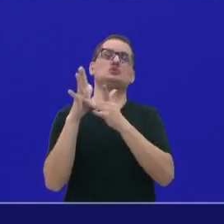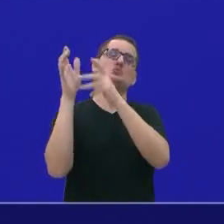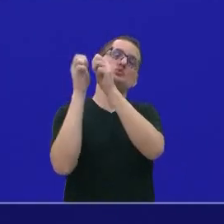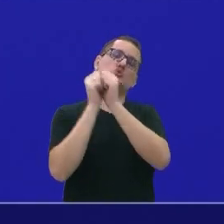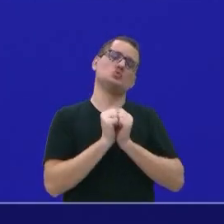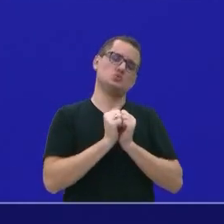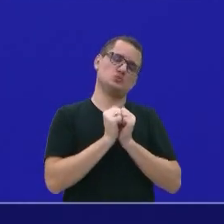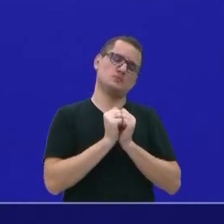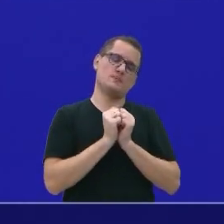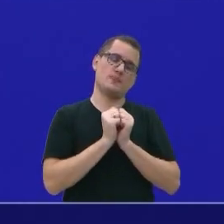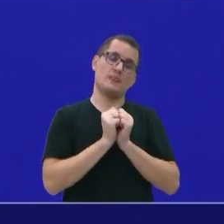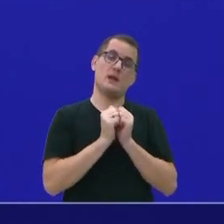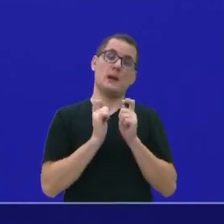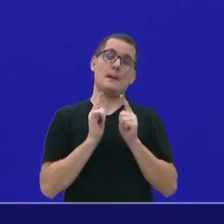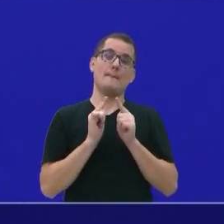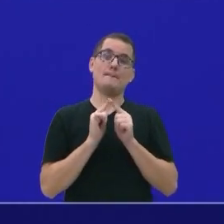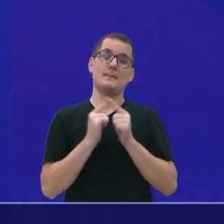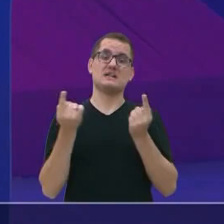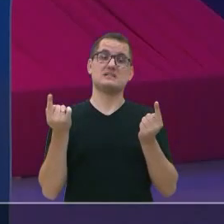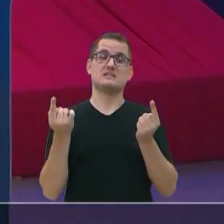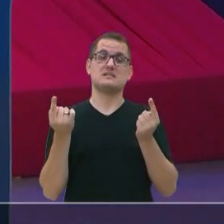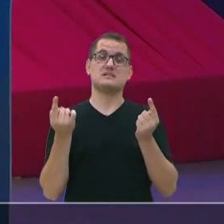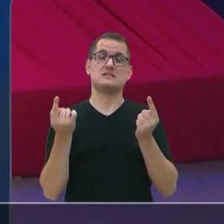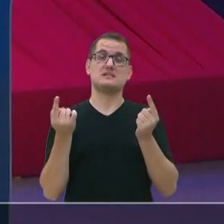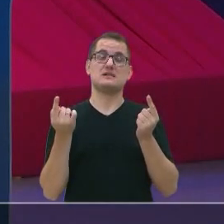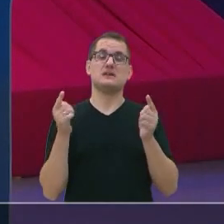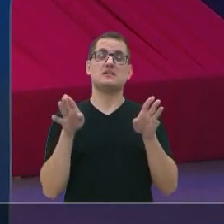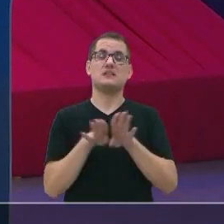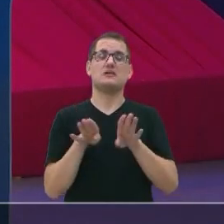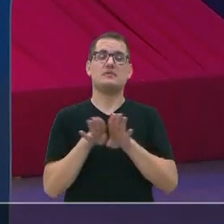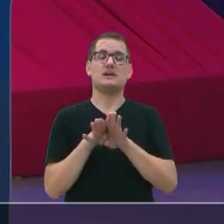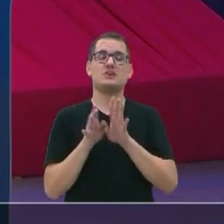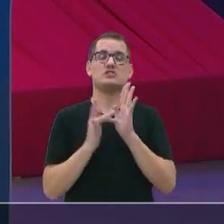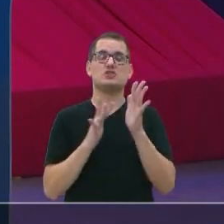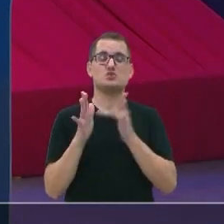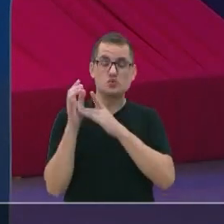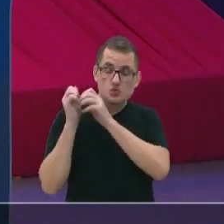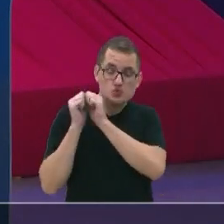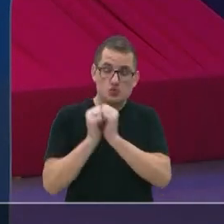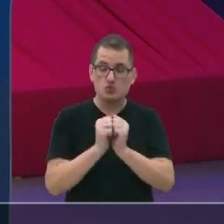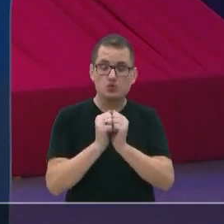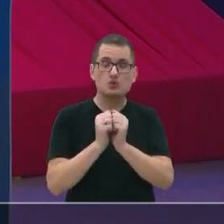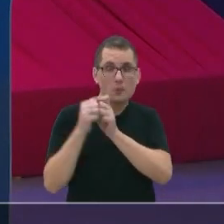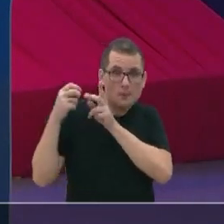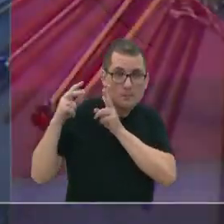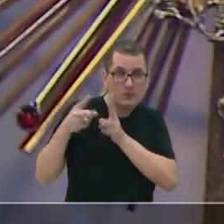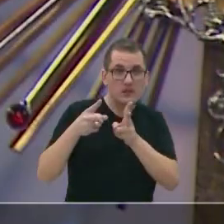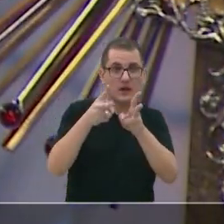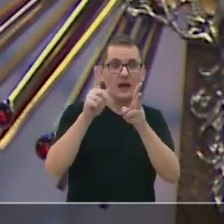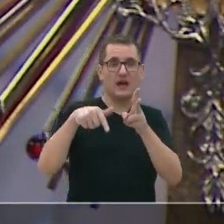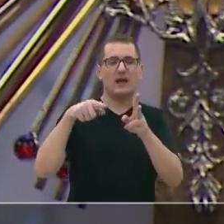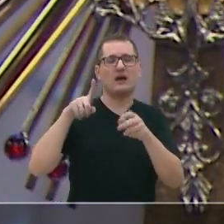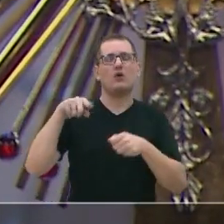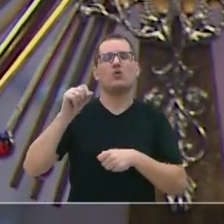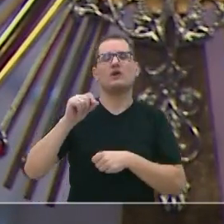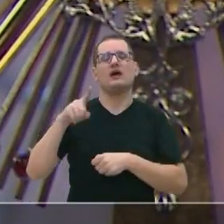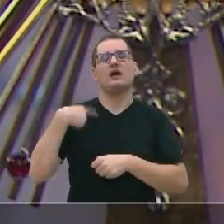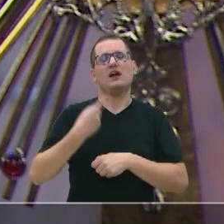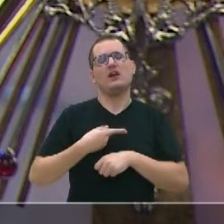Mas permanecer também em Cristo é termos práticas